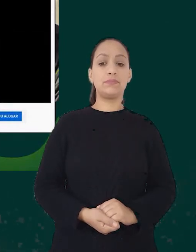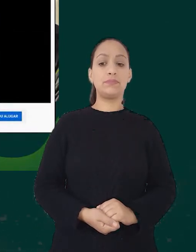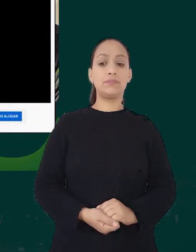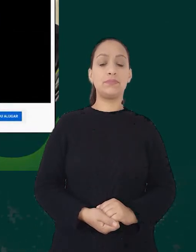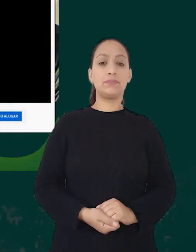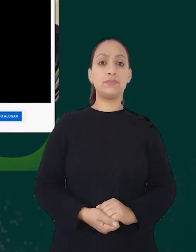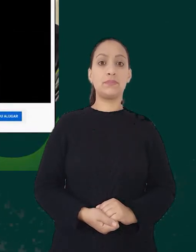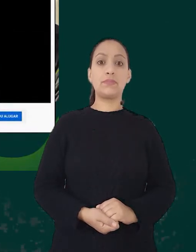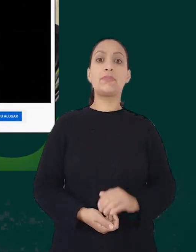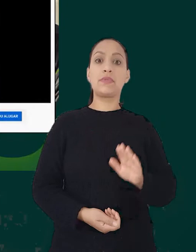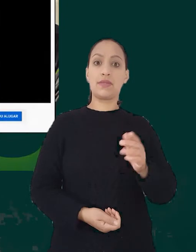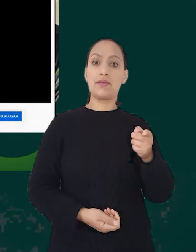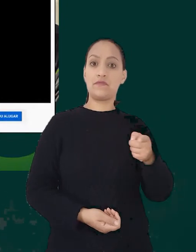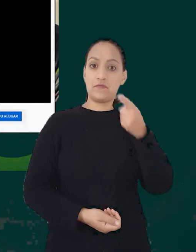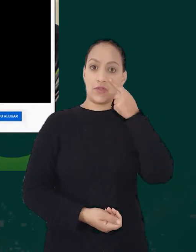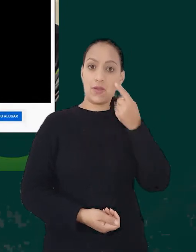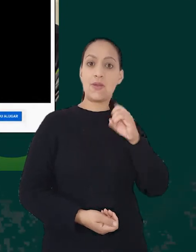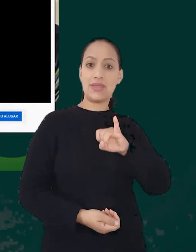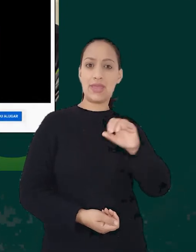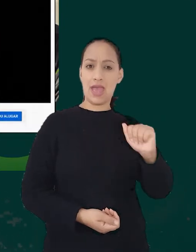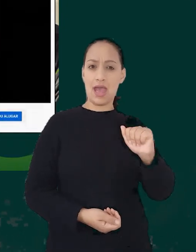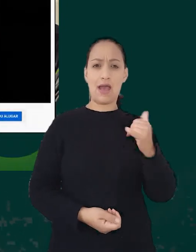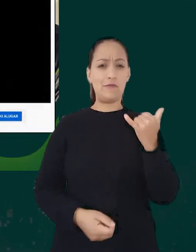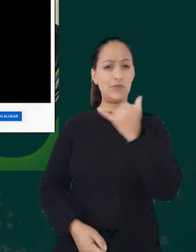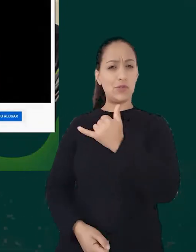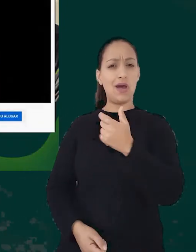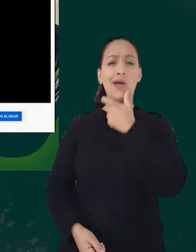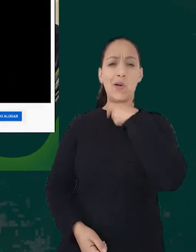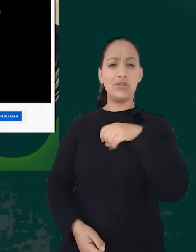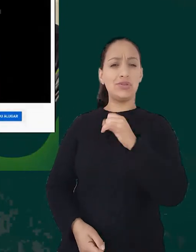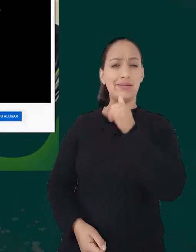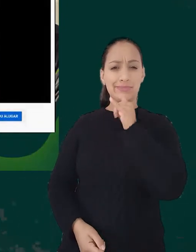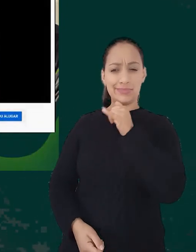Ó, da inteligência artificial disse, ó, eu acho que é um teste.